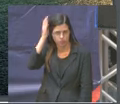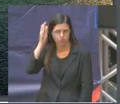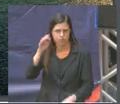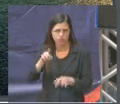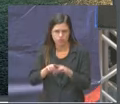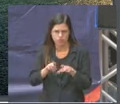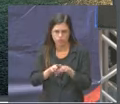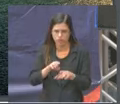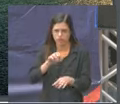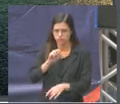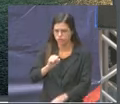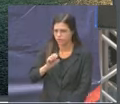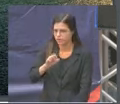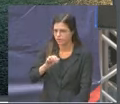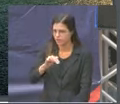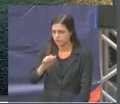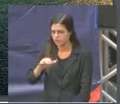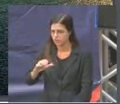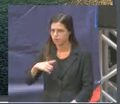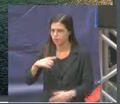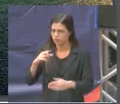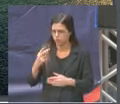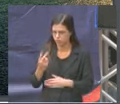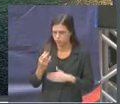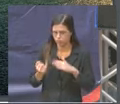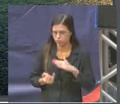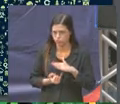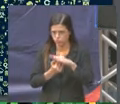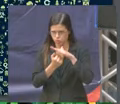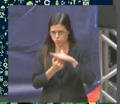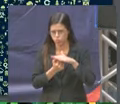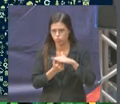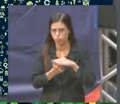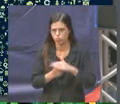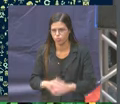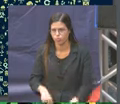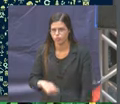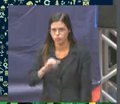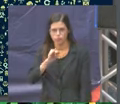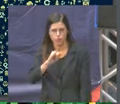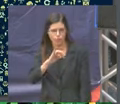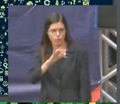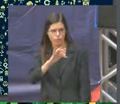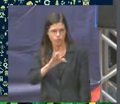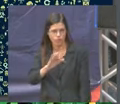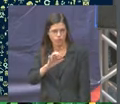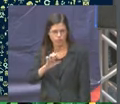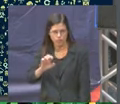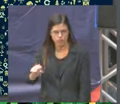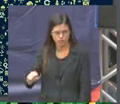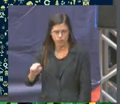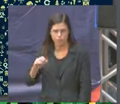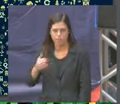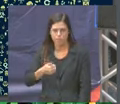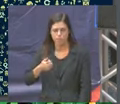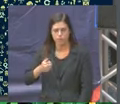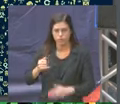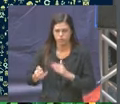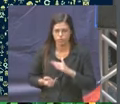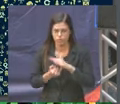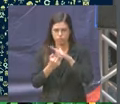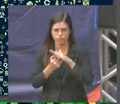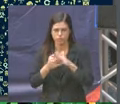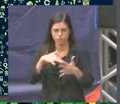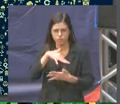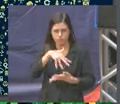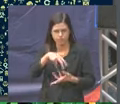temos dois institutos, que é o IFEC e o IFES. Próximo. E o IFES é o primeiro instituto de sustentabilidade vinculado ao Sistema S